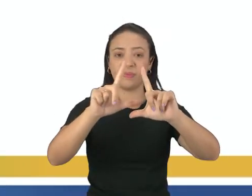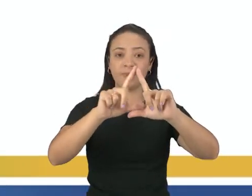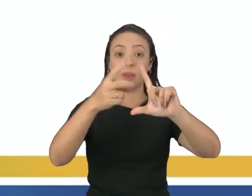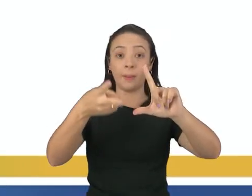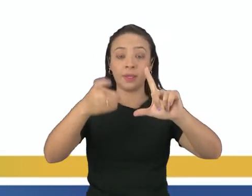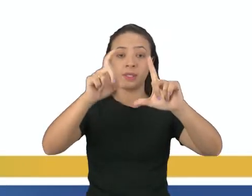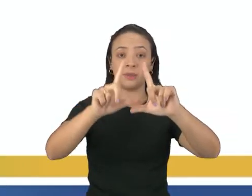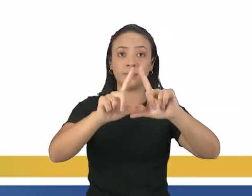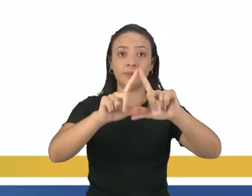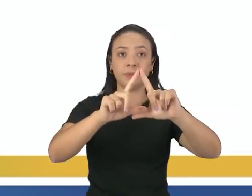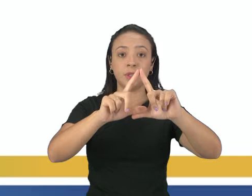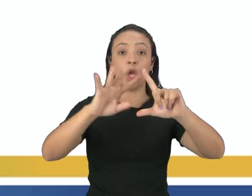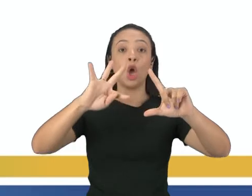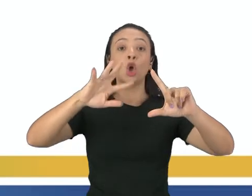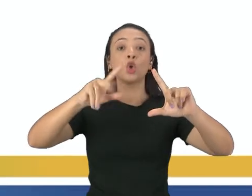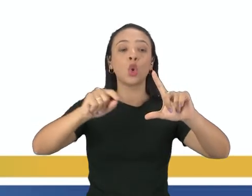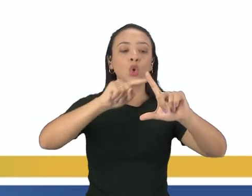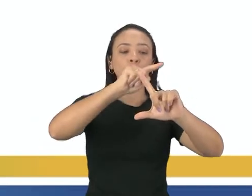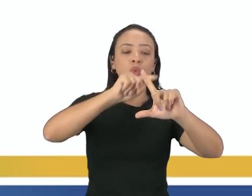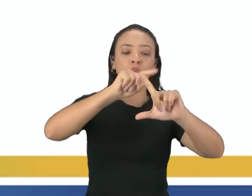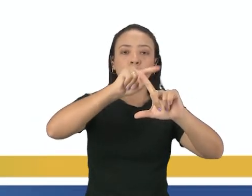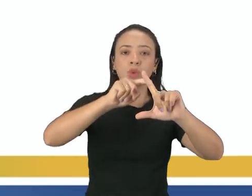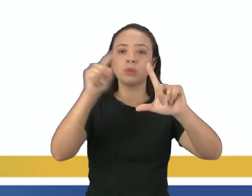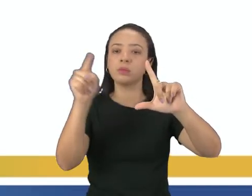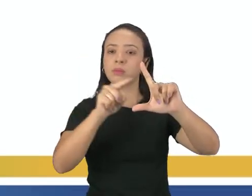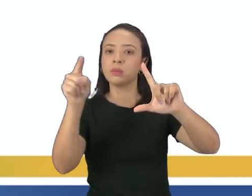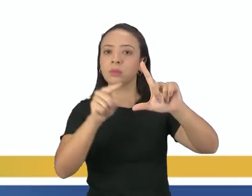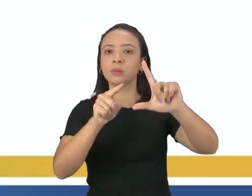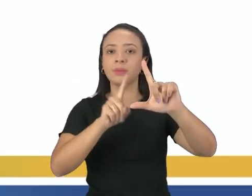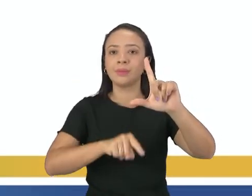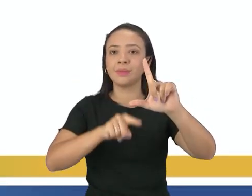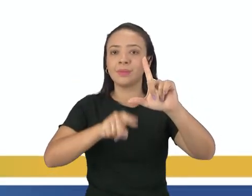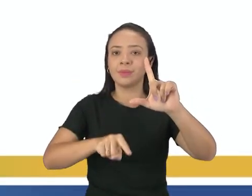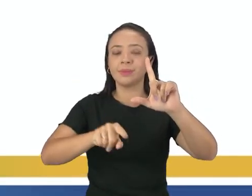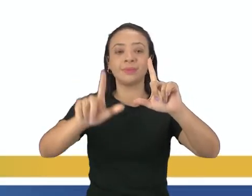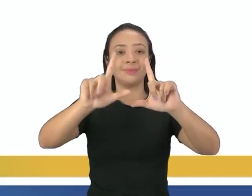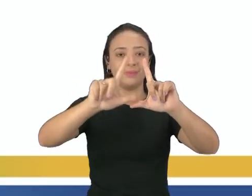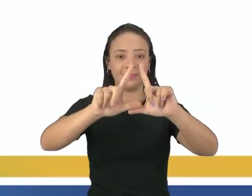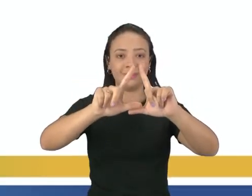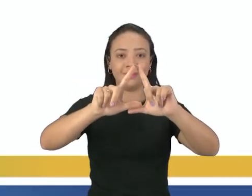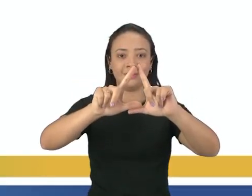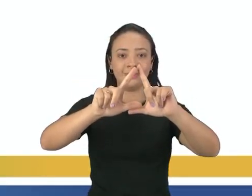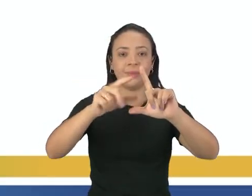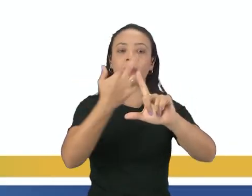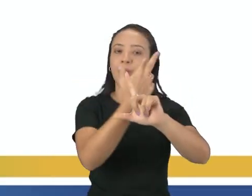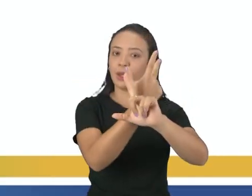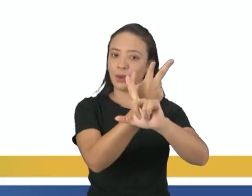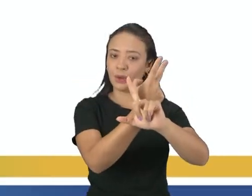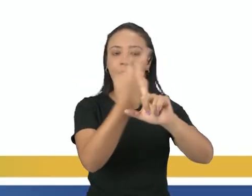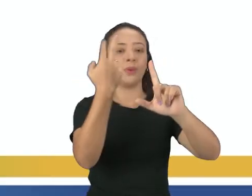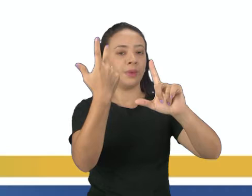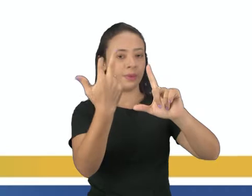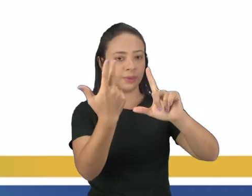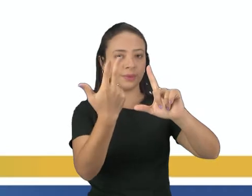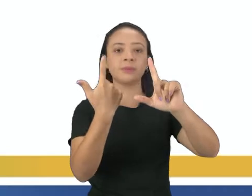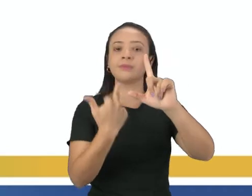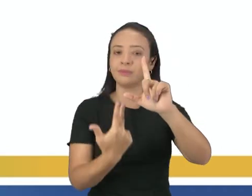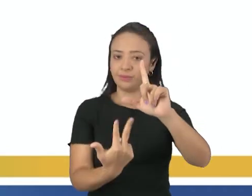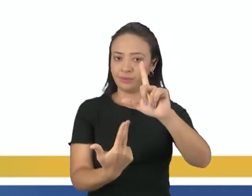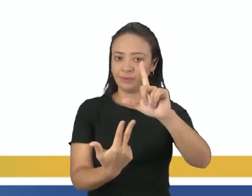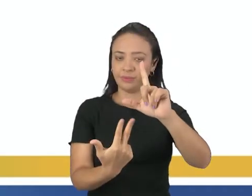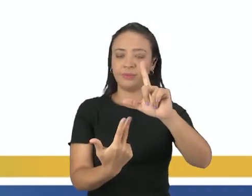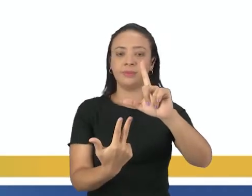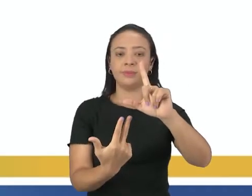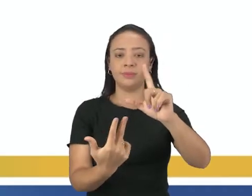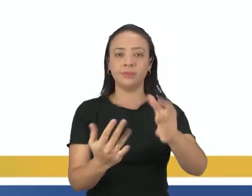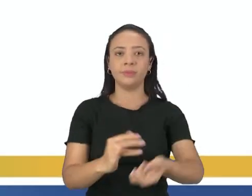que todos os lados possuem a mesma quantidade de traços, né? Todos possuem 2 traços, então quer dizer que todos